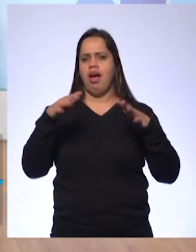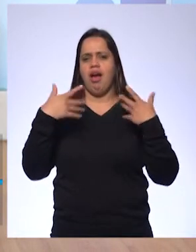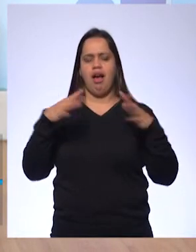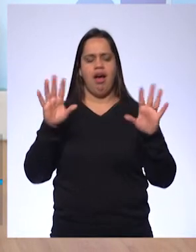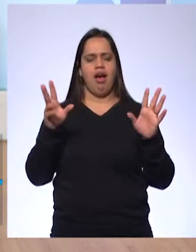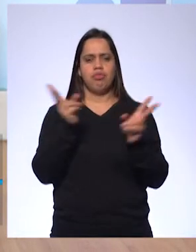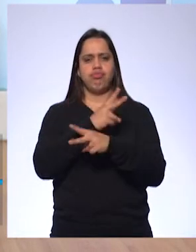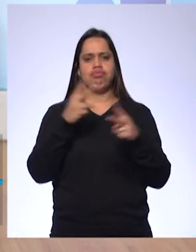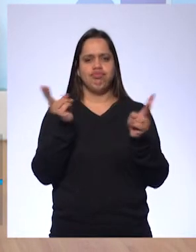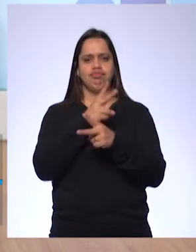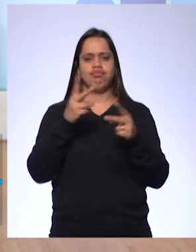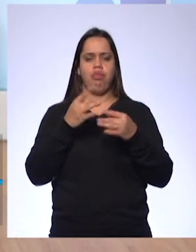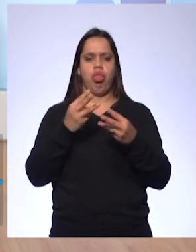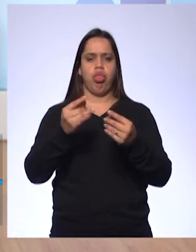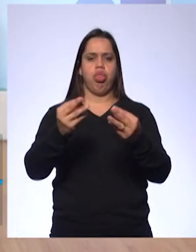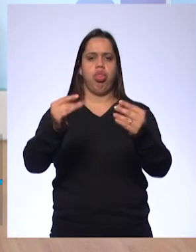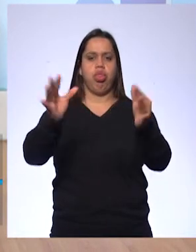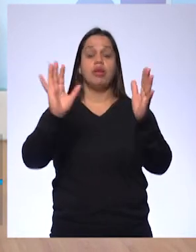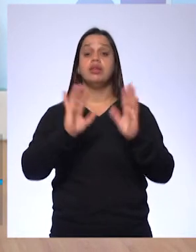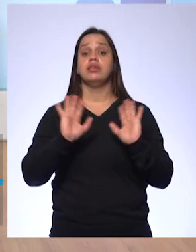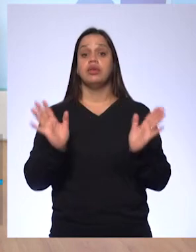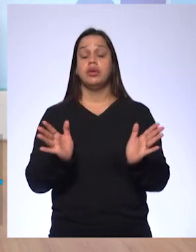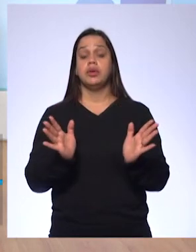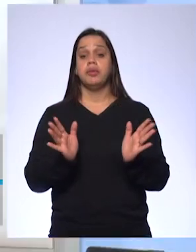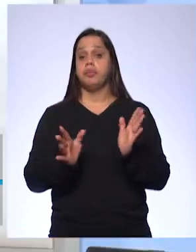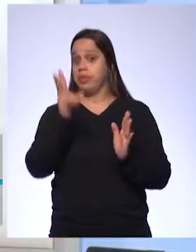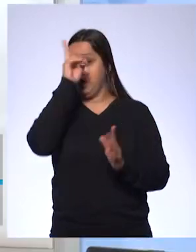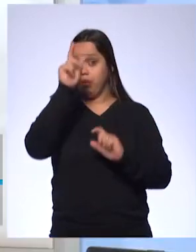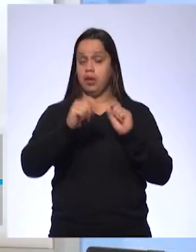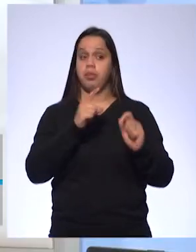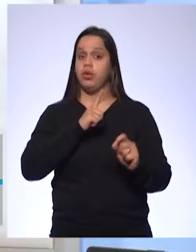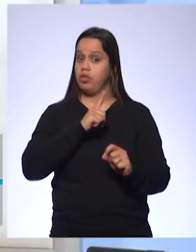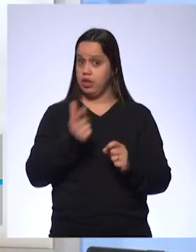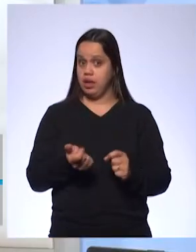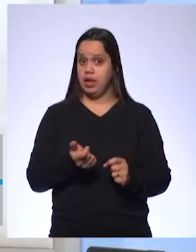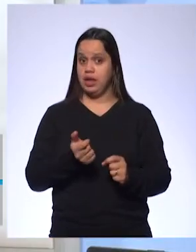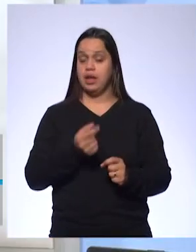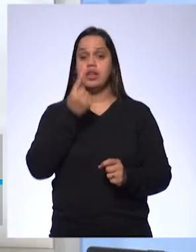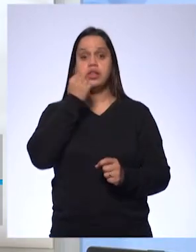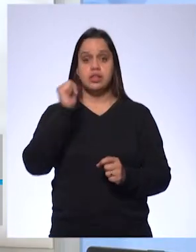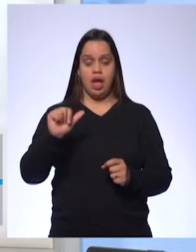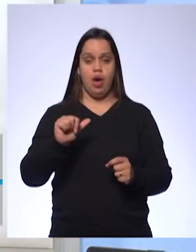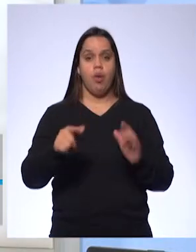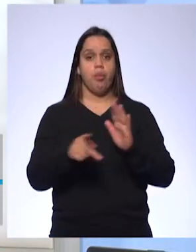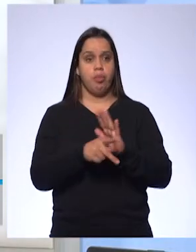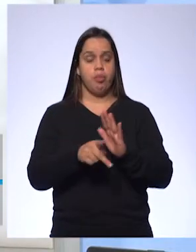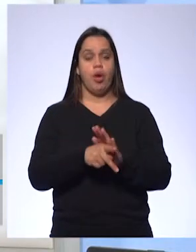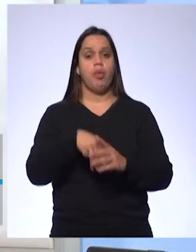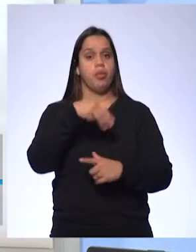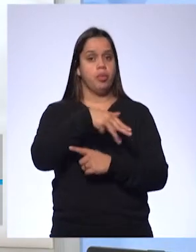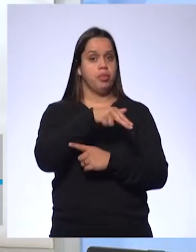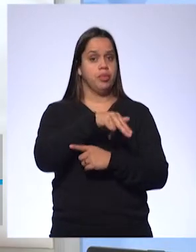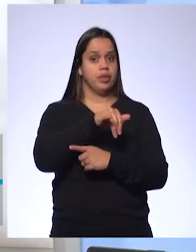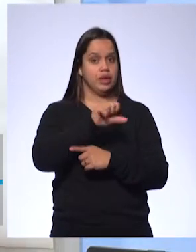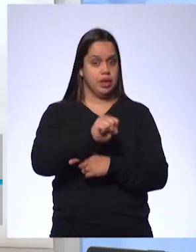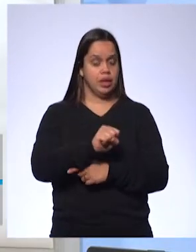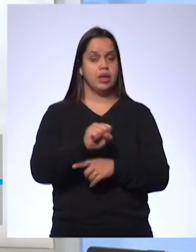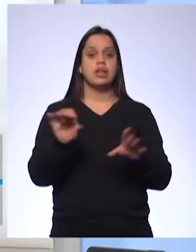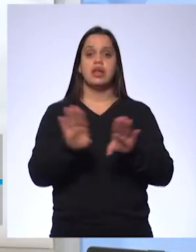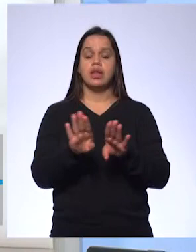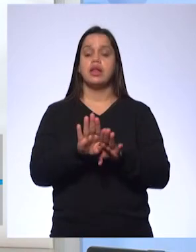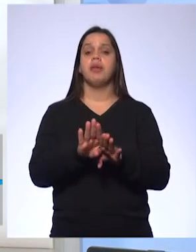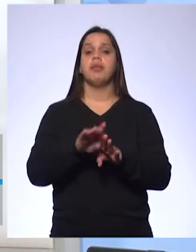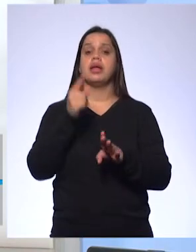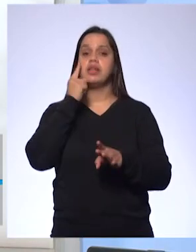É um dos processos pelos quais. Lembrando Sim. que a gente pode ter sal de minas de sal, e a gente pode ter o sal do mar mesmo, e retirar, dá um pouco mais de